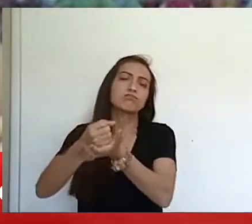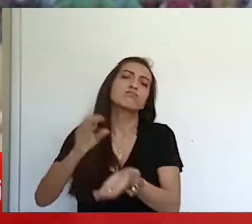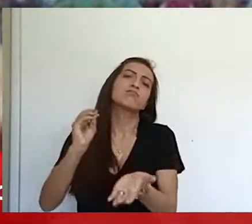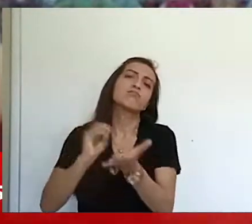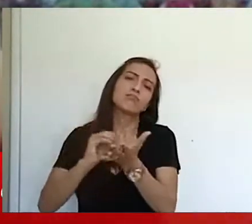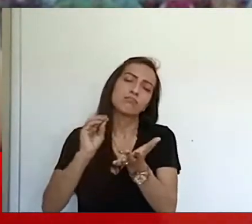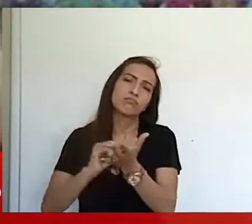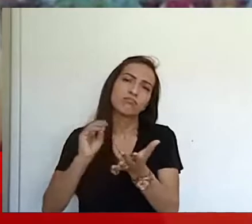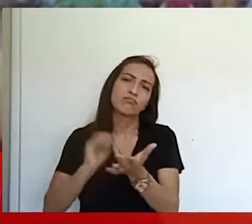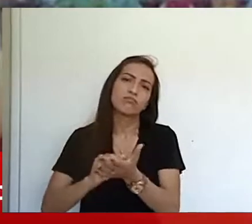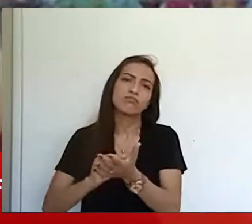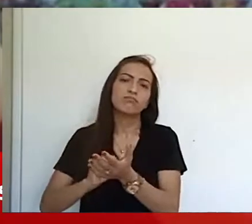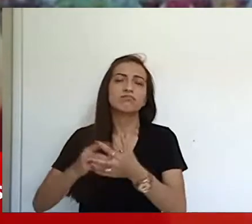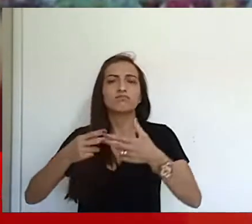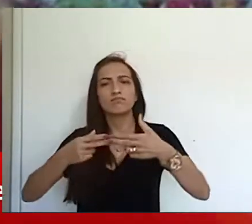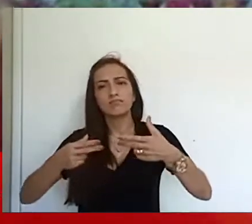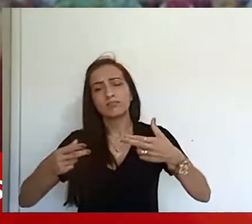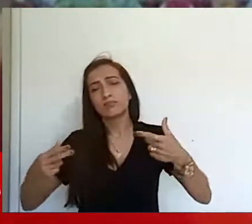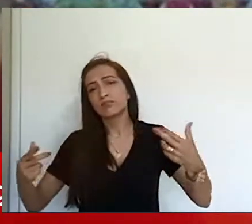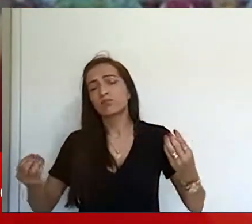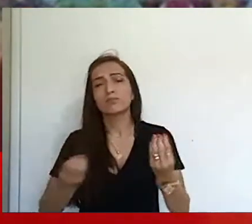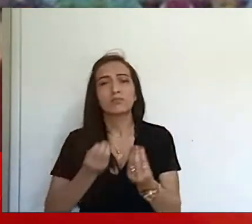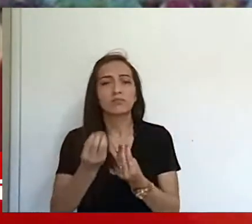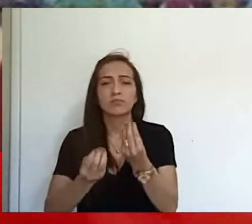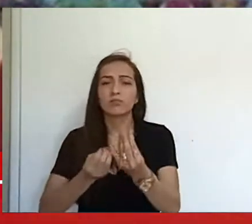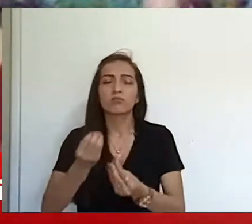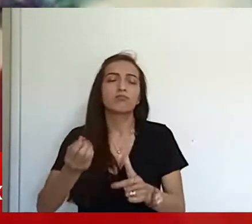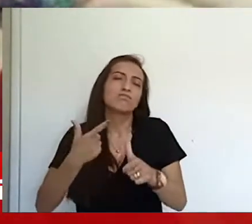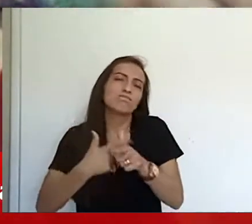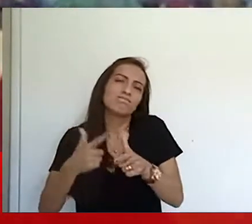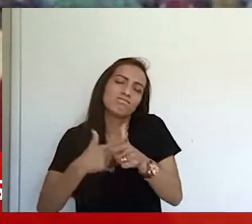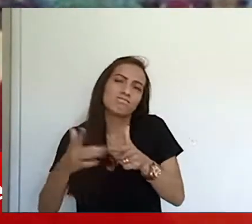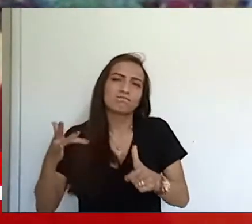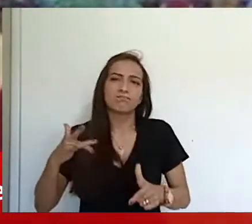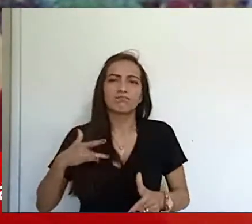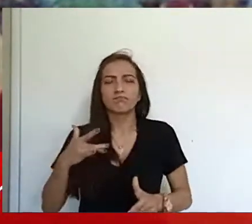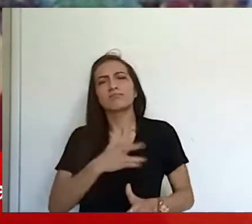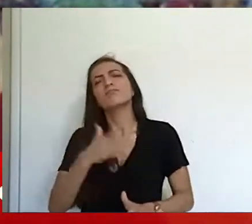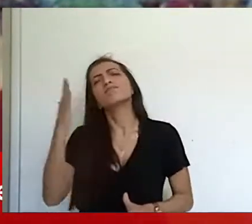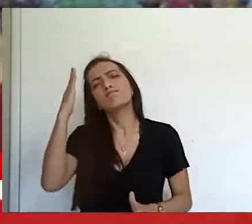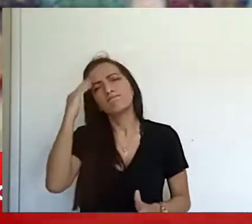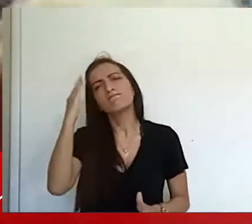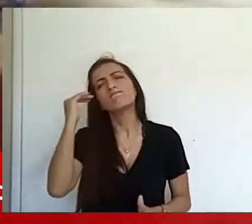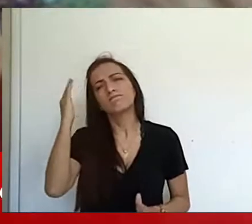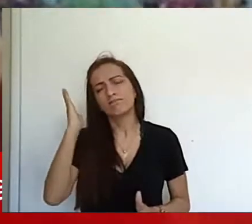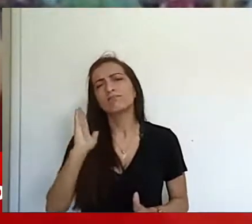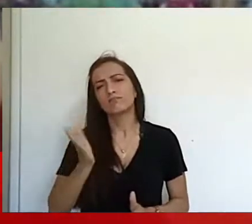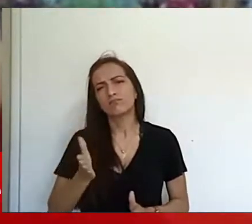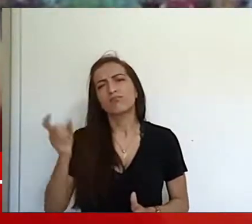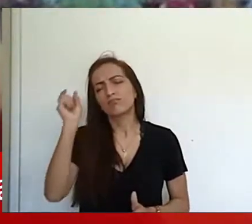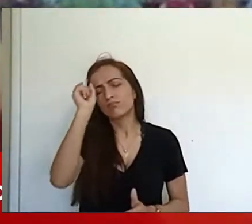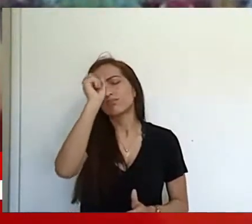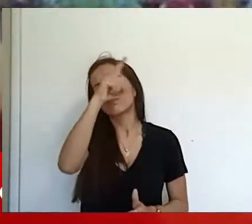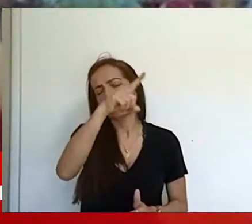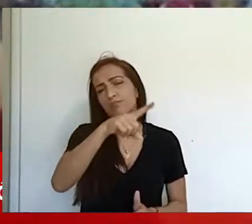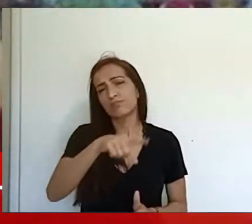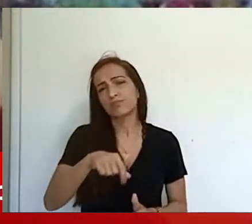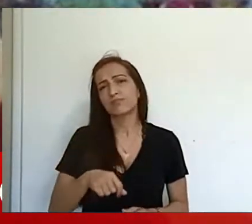como saneamento básico, que a gente já sabe disso, né? Mas a gente pode dizer que isso está